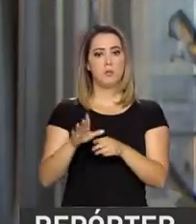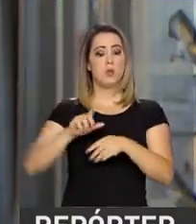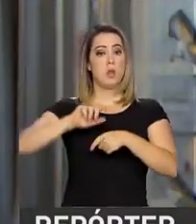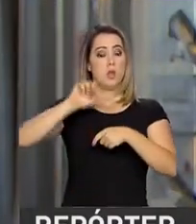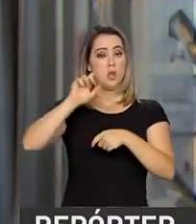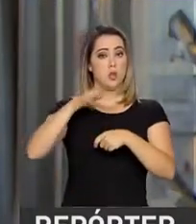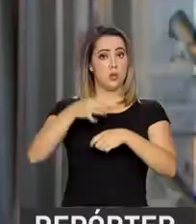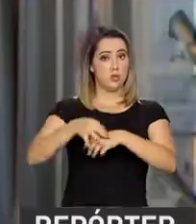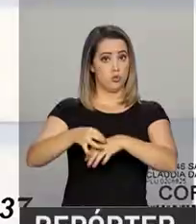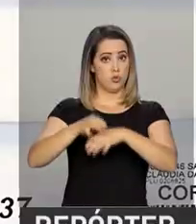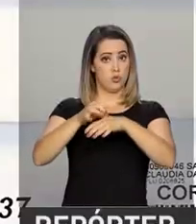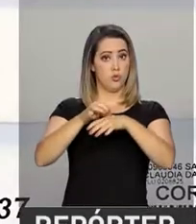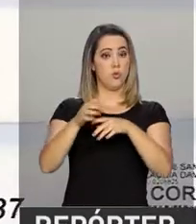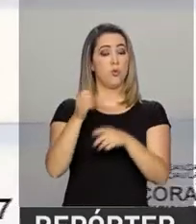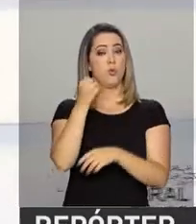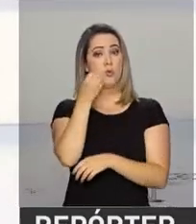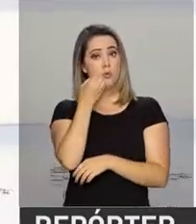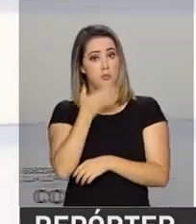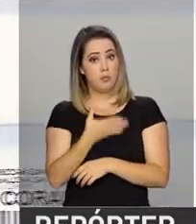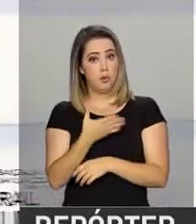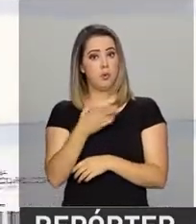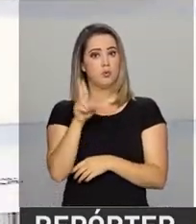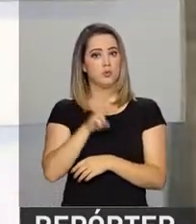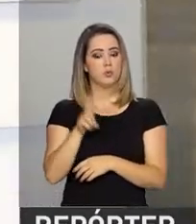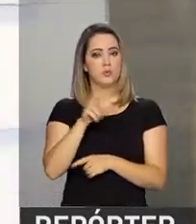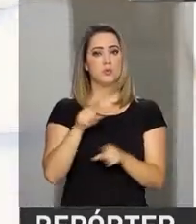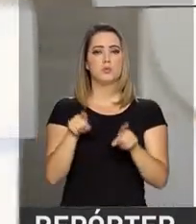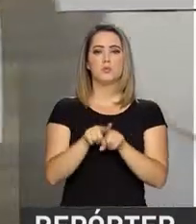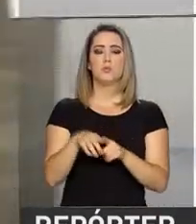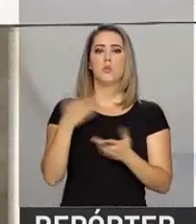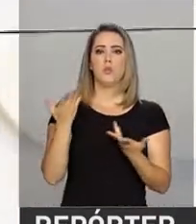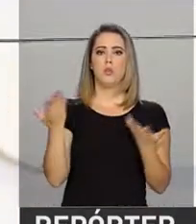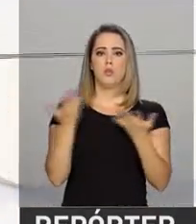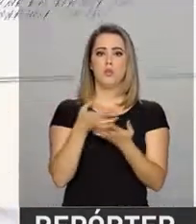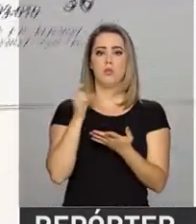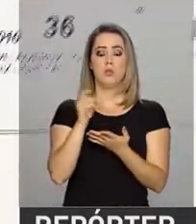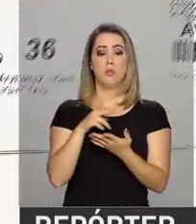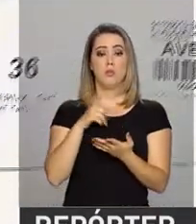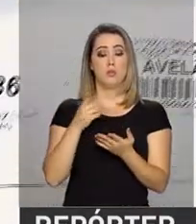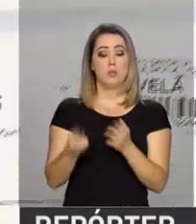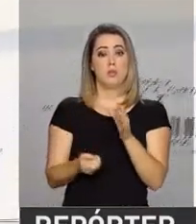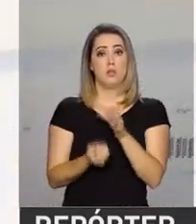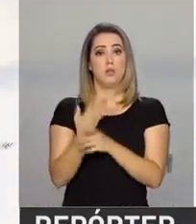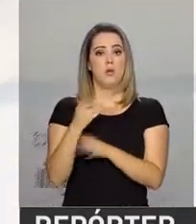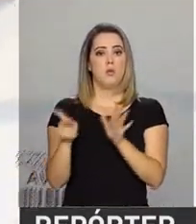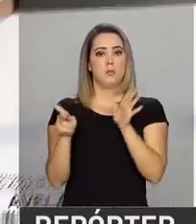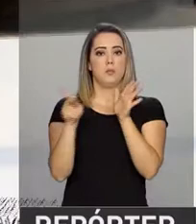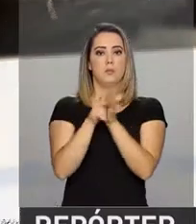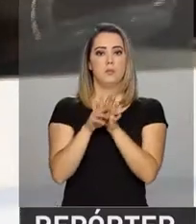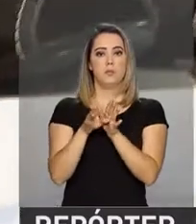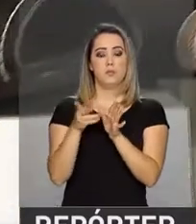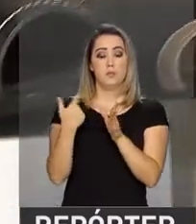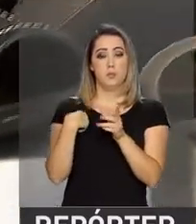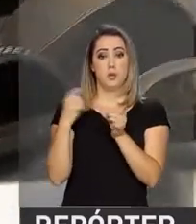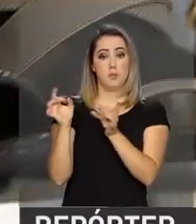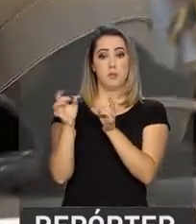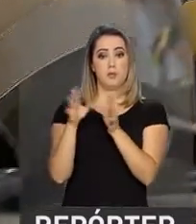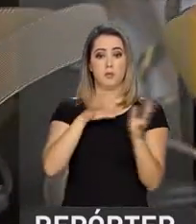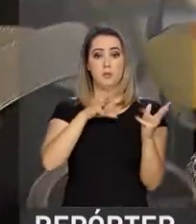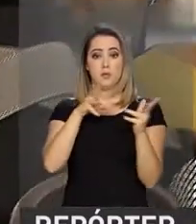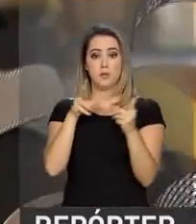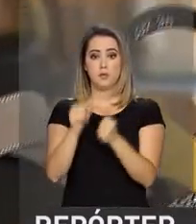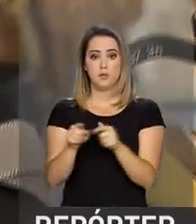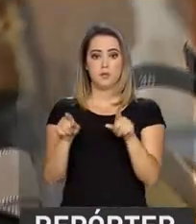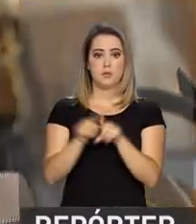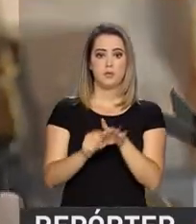e com conforto. E para conquistar o mercado internacional, a loja criou uma marca específica para exportação. No primeiro